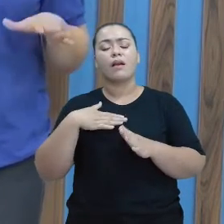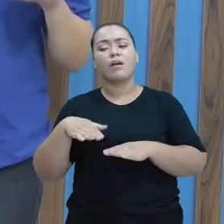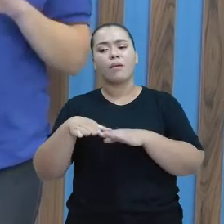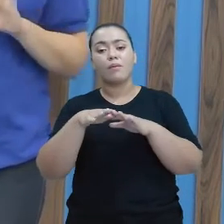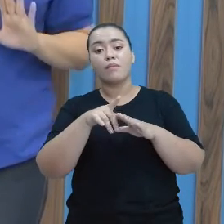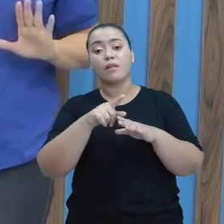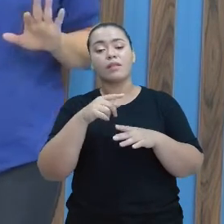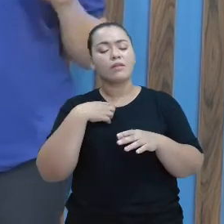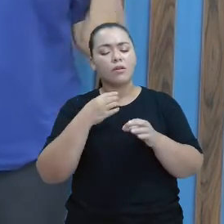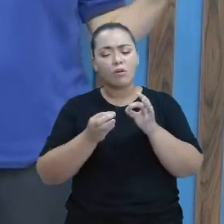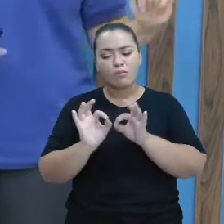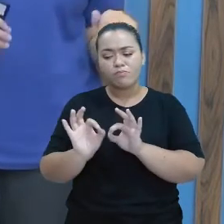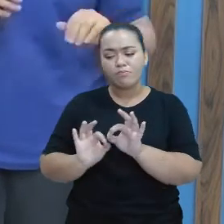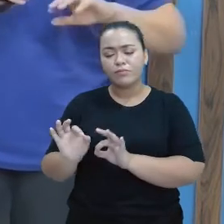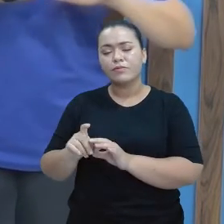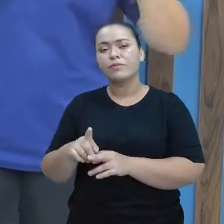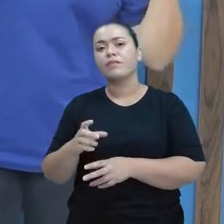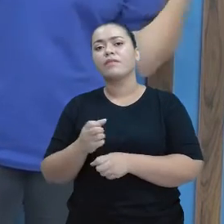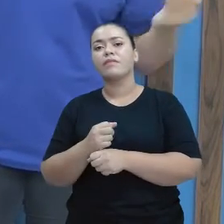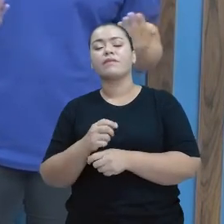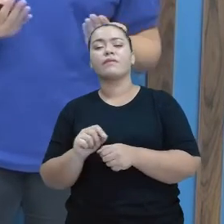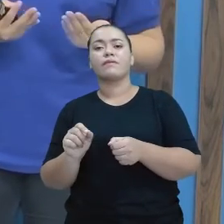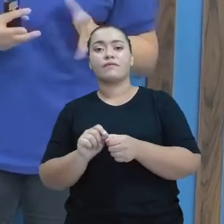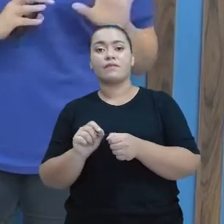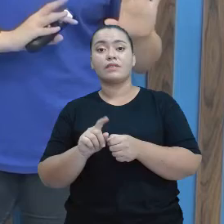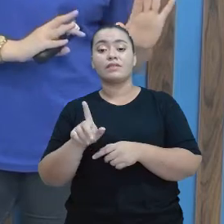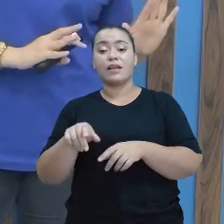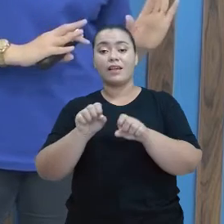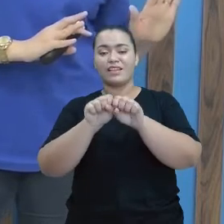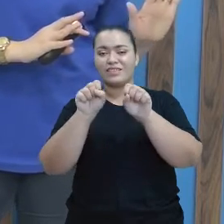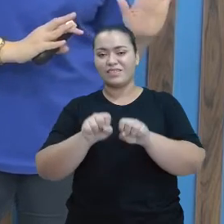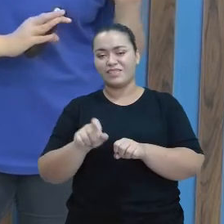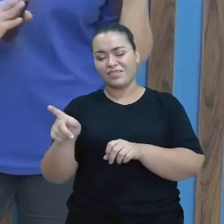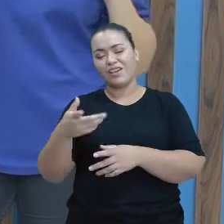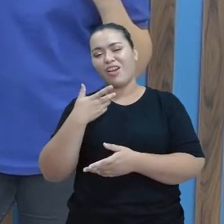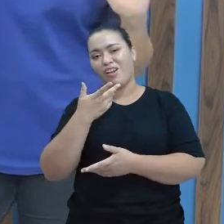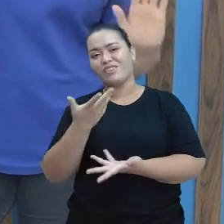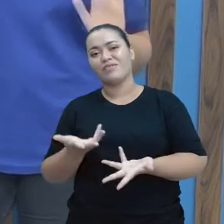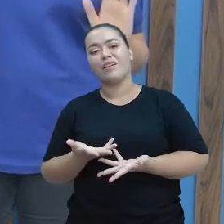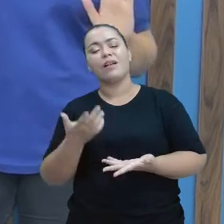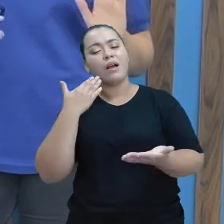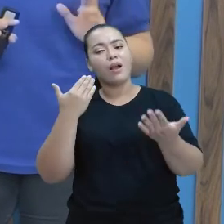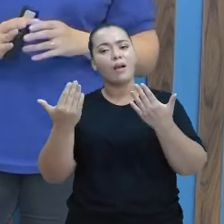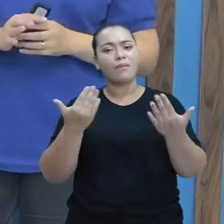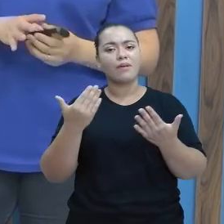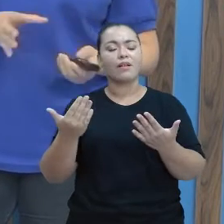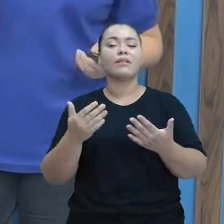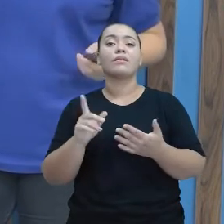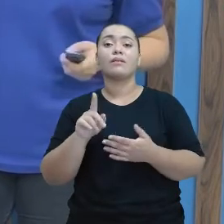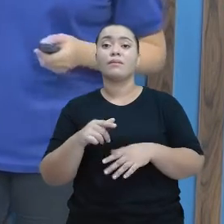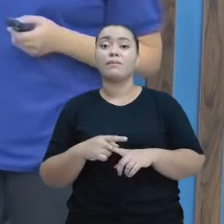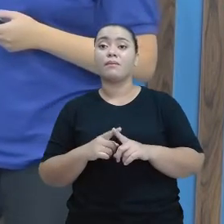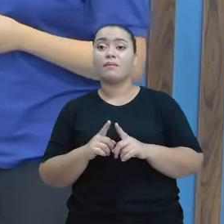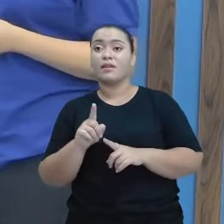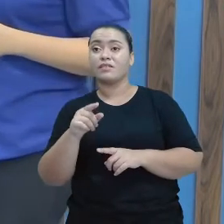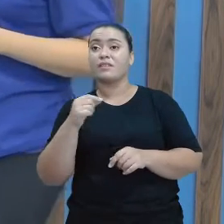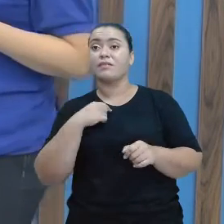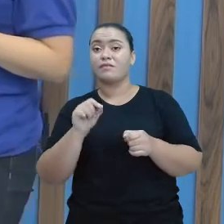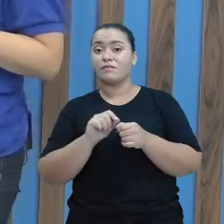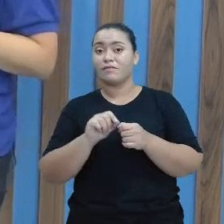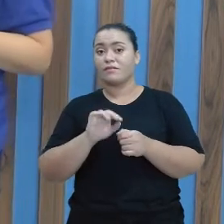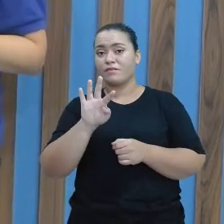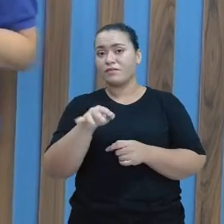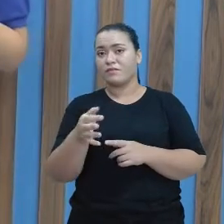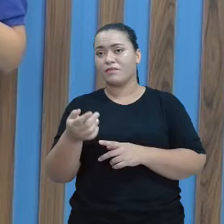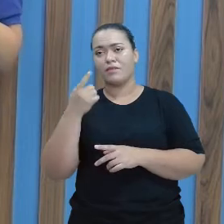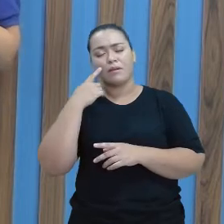comportamento. Propositalmente, como o Pedro gosta muito dessa sistematização, deixei para ele finalizar comparando os valores. Mas a gente fez a montagem de um